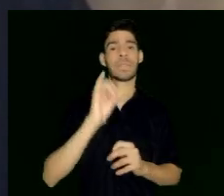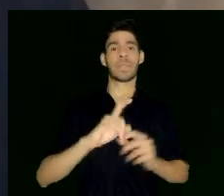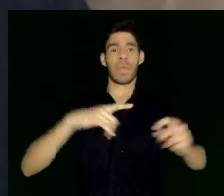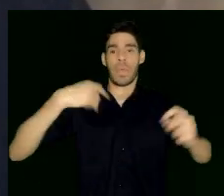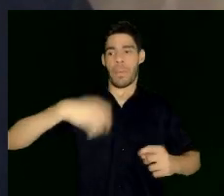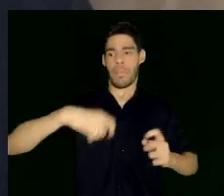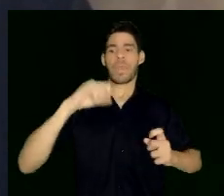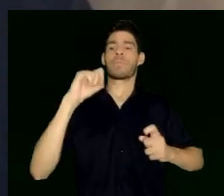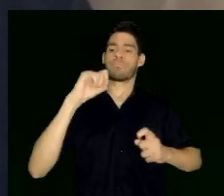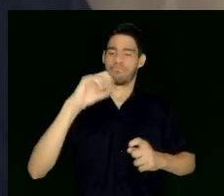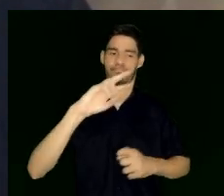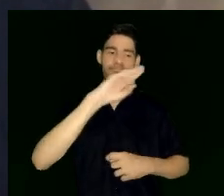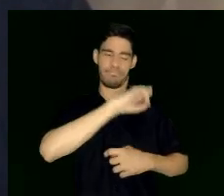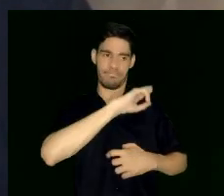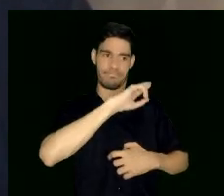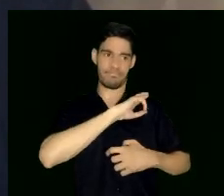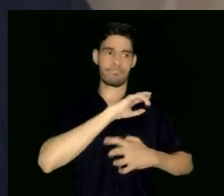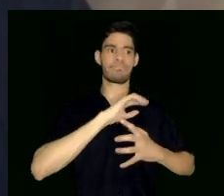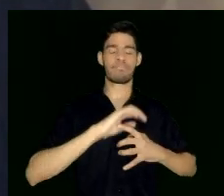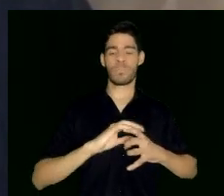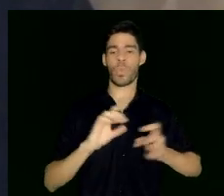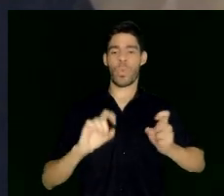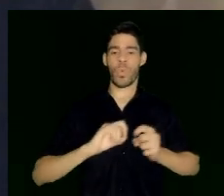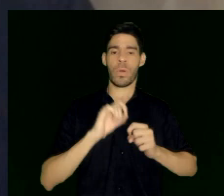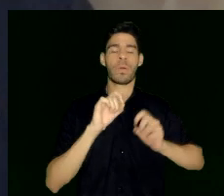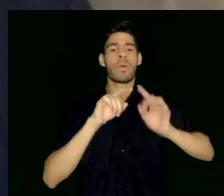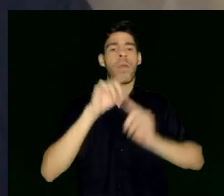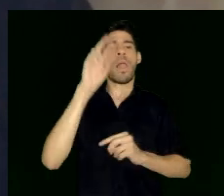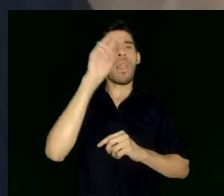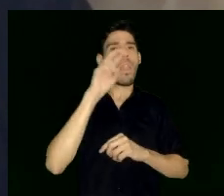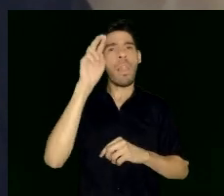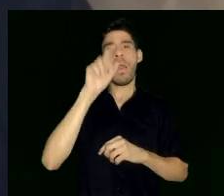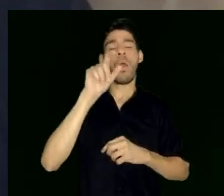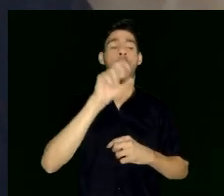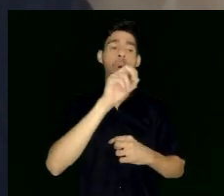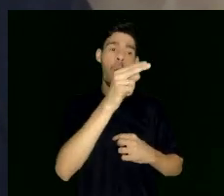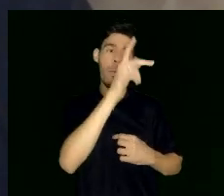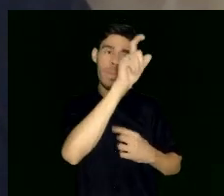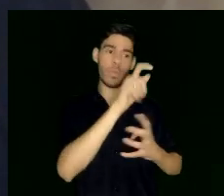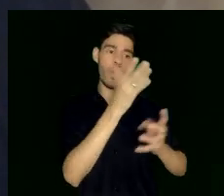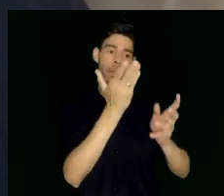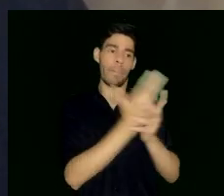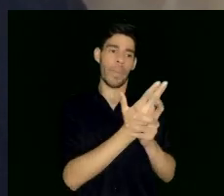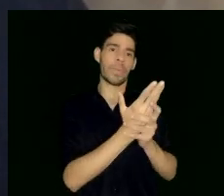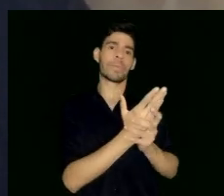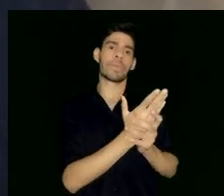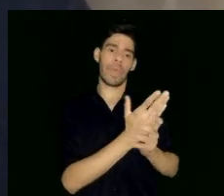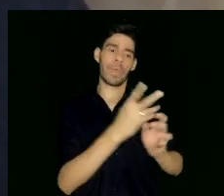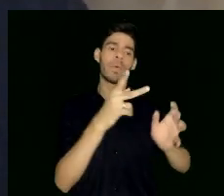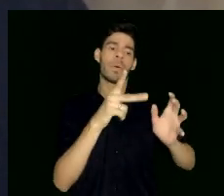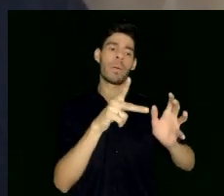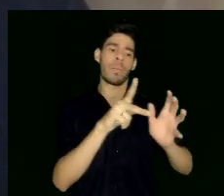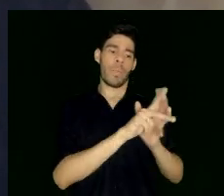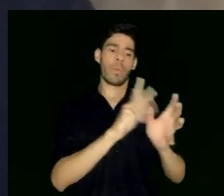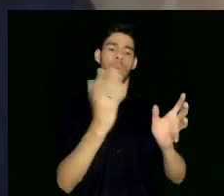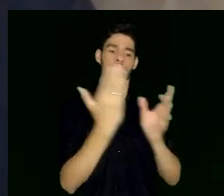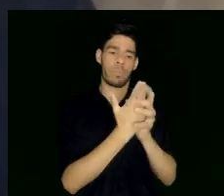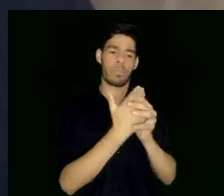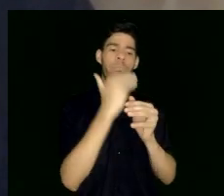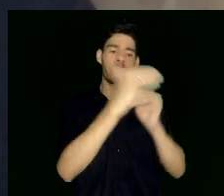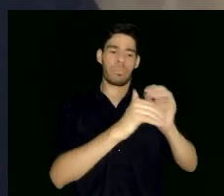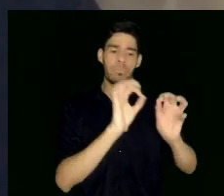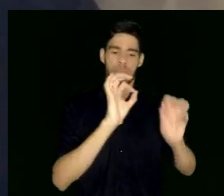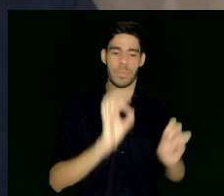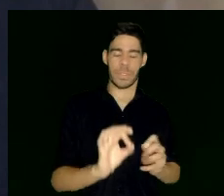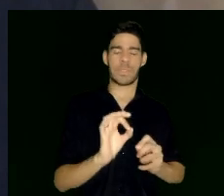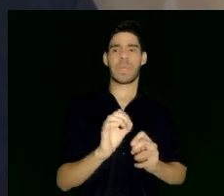for o caso, fazer a responsabilização do investigado ou do processado mediante o devido processo legal. Mas